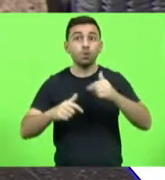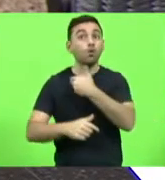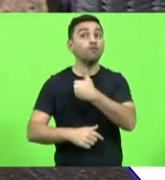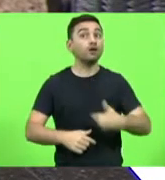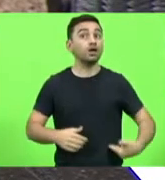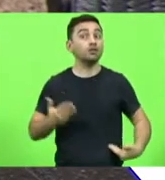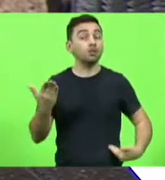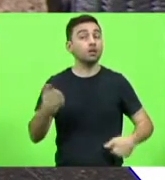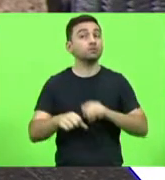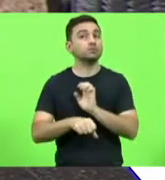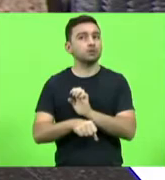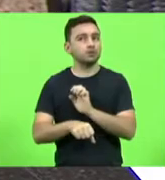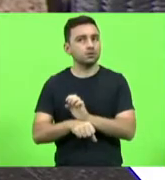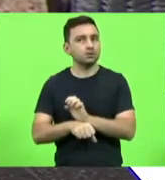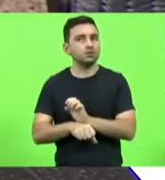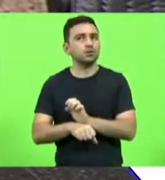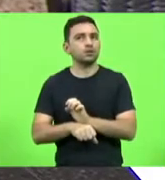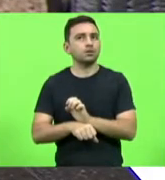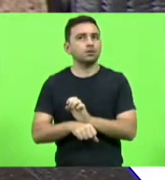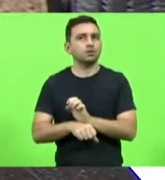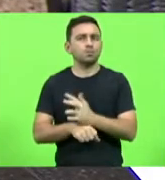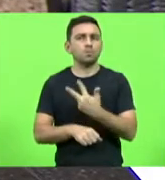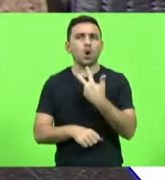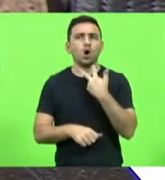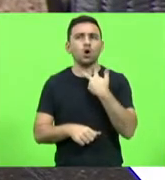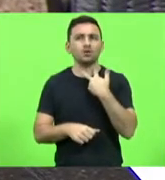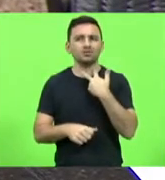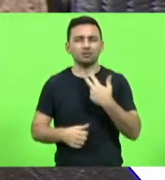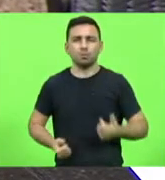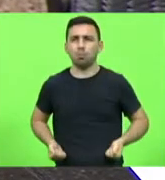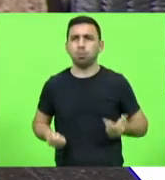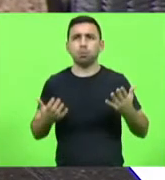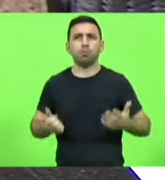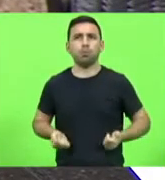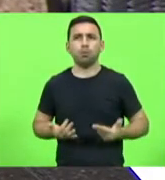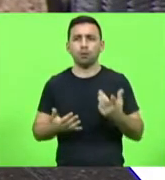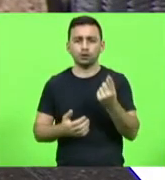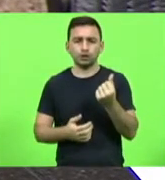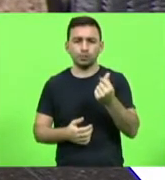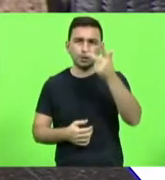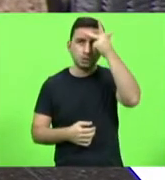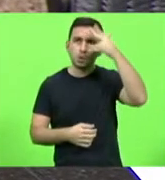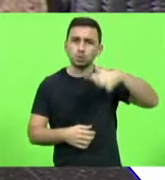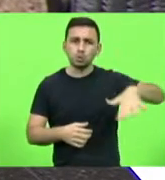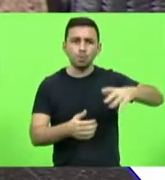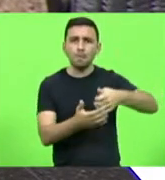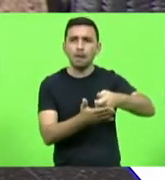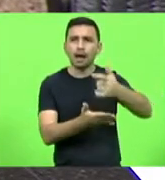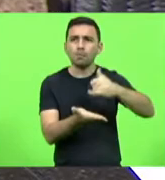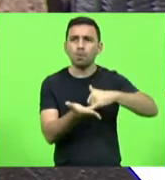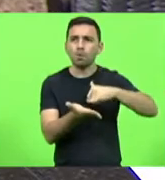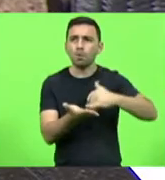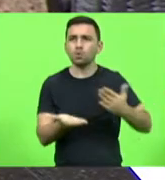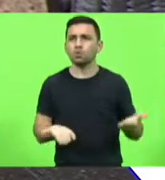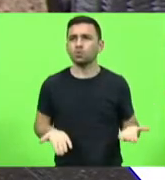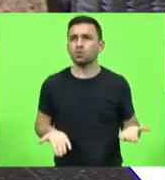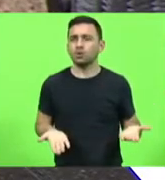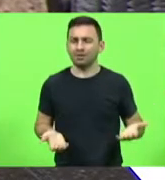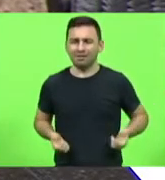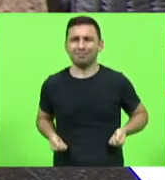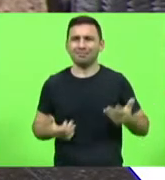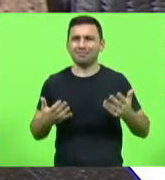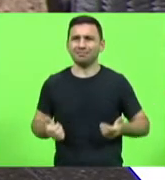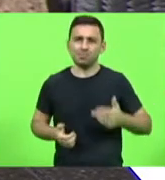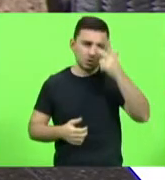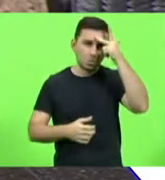governo estadual. Nós não podemos mais desperdiçar o dinheiro do pagador de impostos, desperdiçar o dinheiro de quem